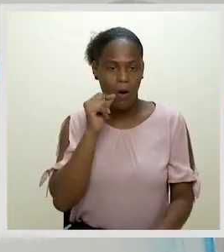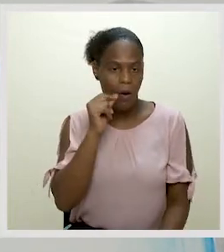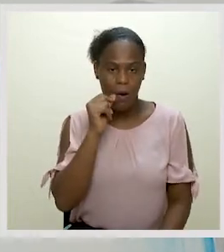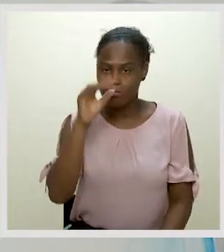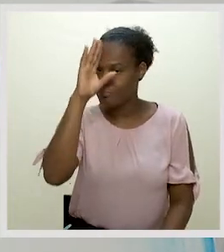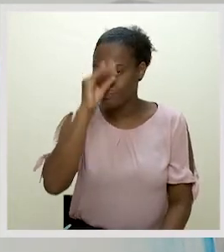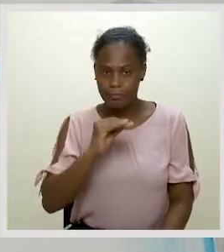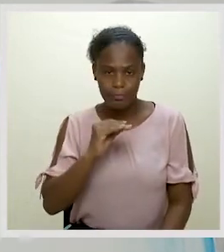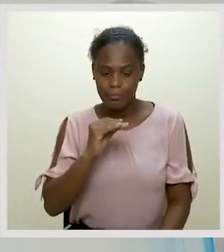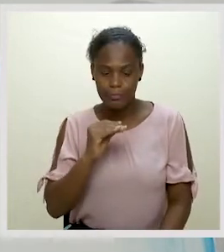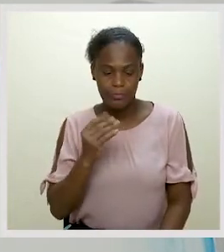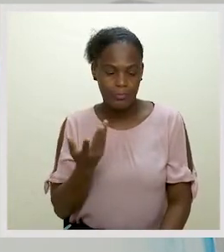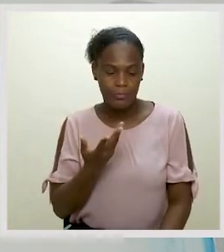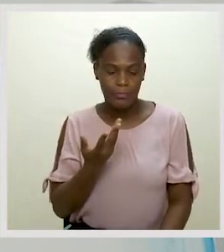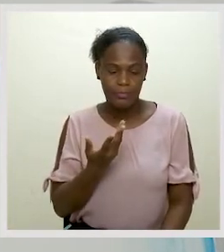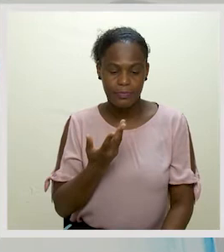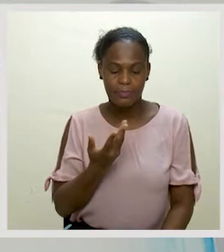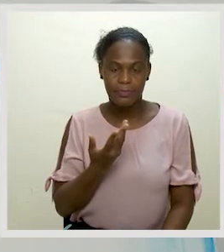homem não sabe